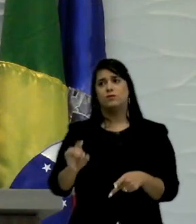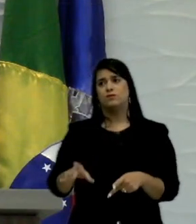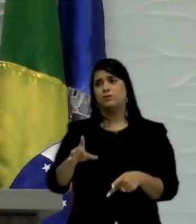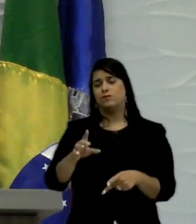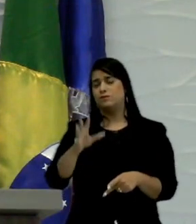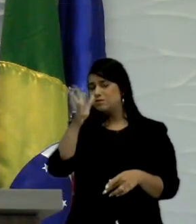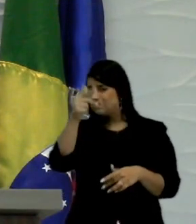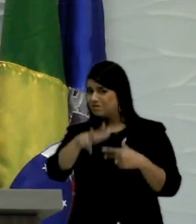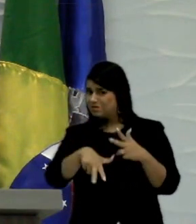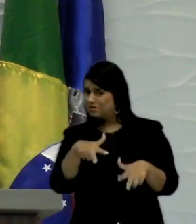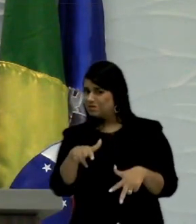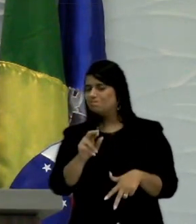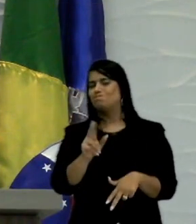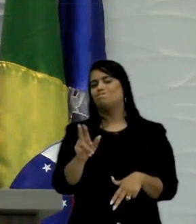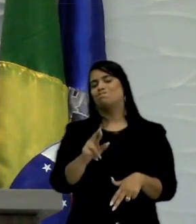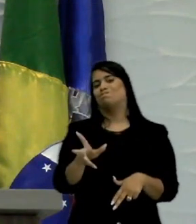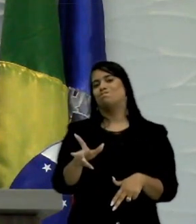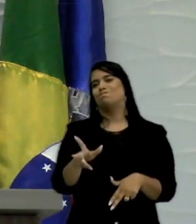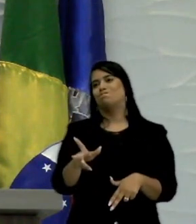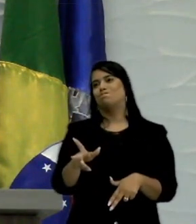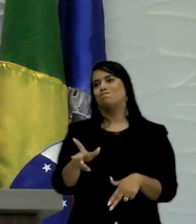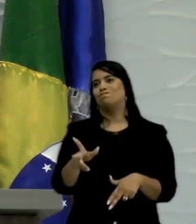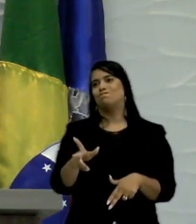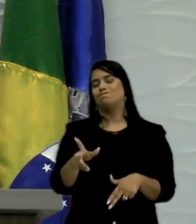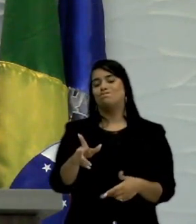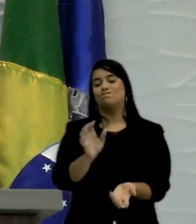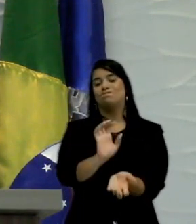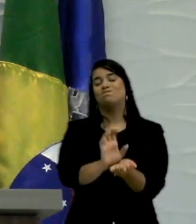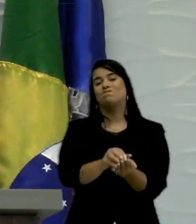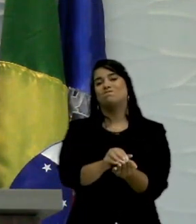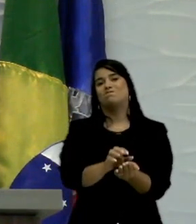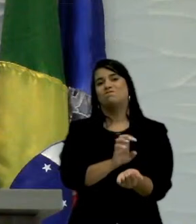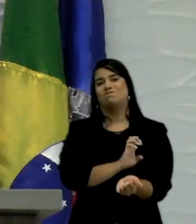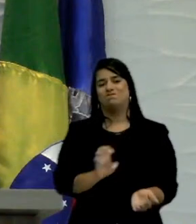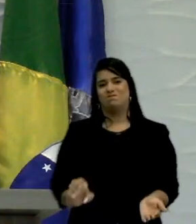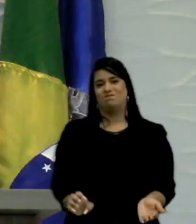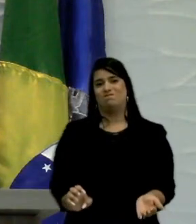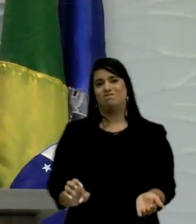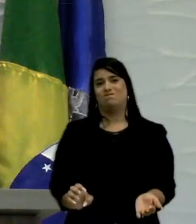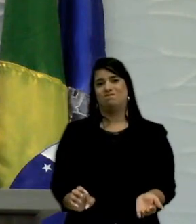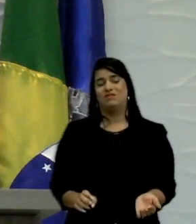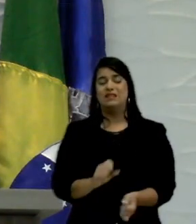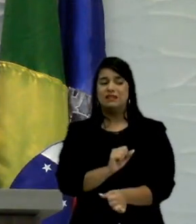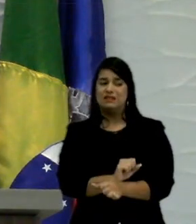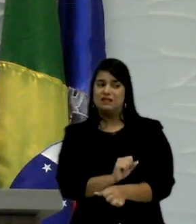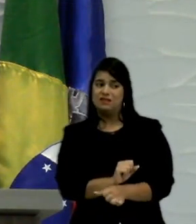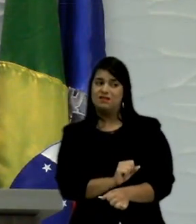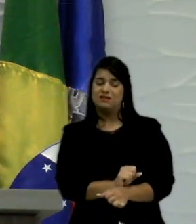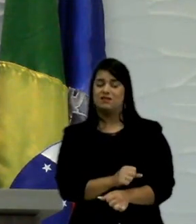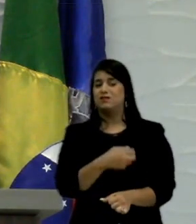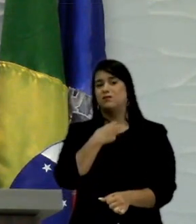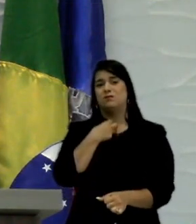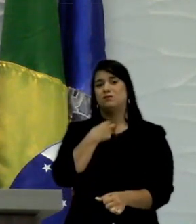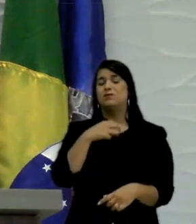do Una, mas a população de uma forma geral do estado de Pernambuco, não se mobilizar, fizer ocupação nas